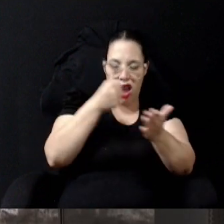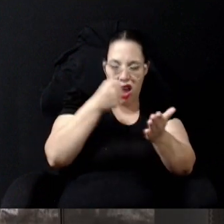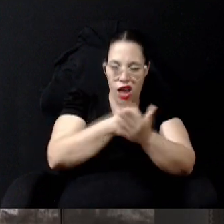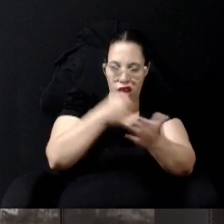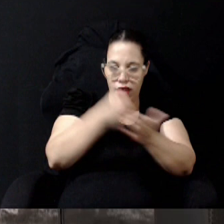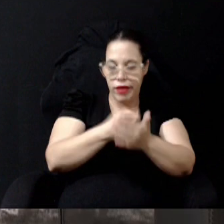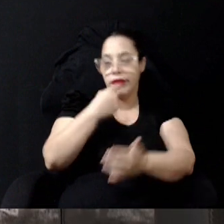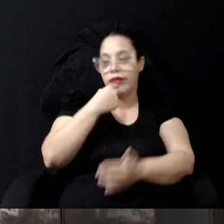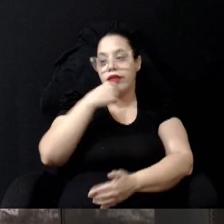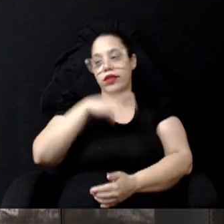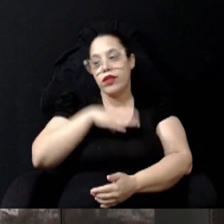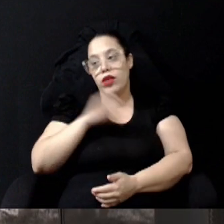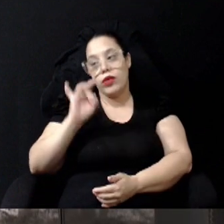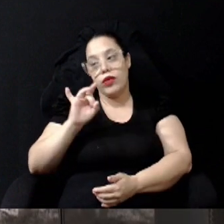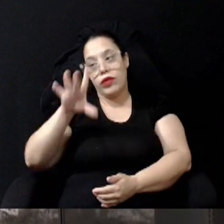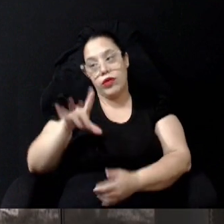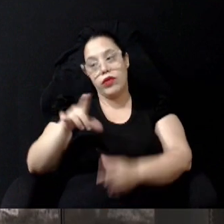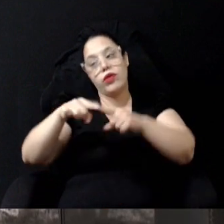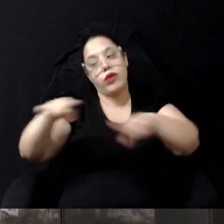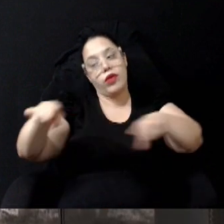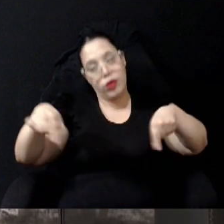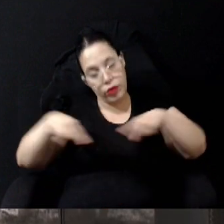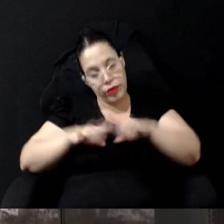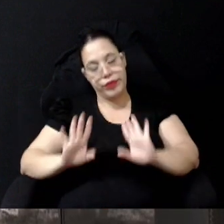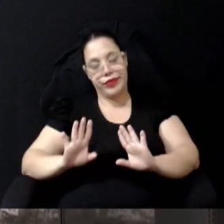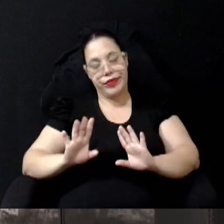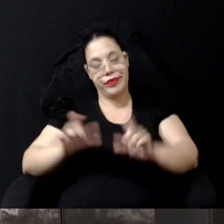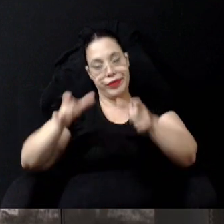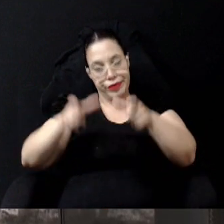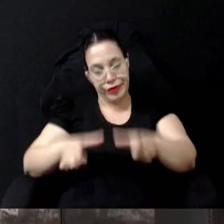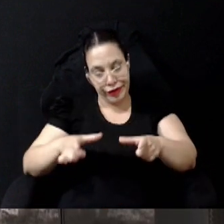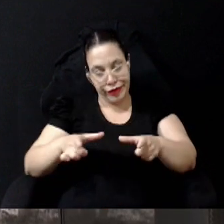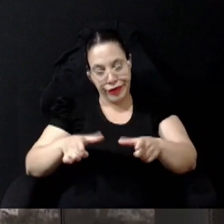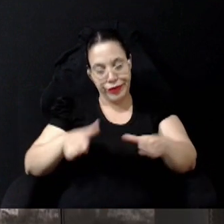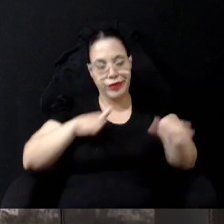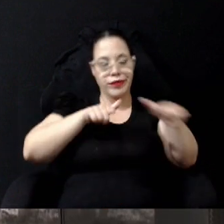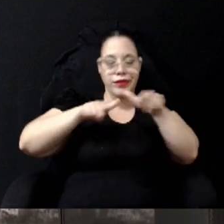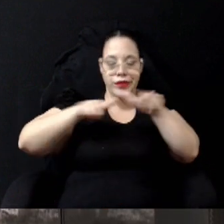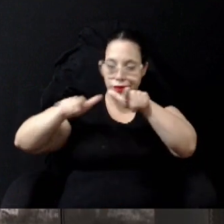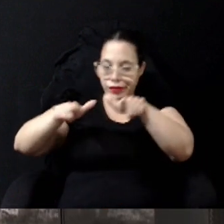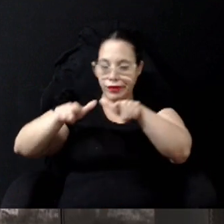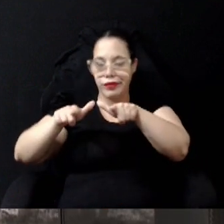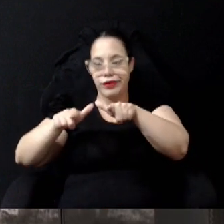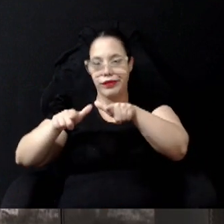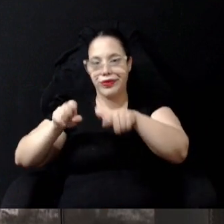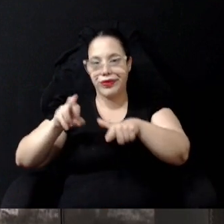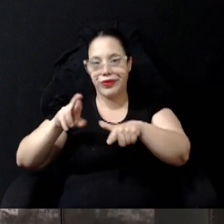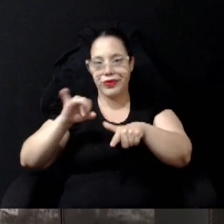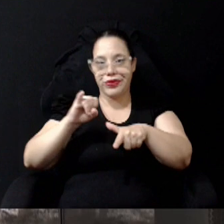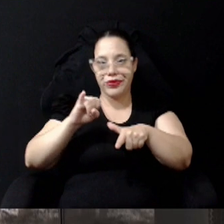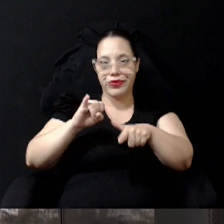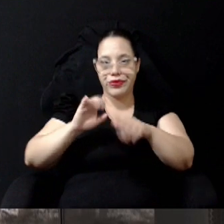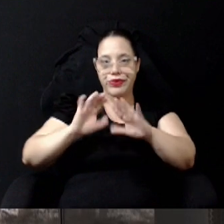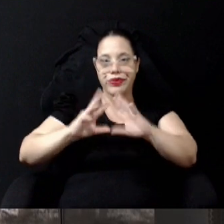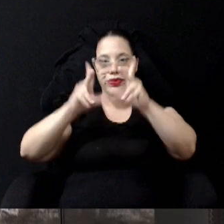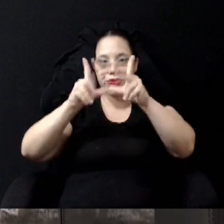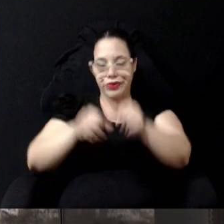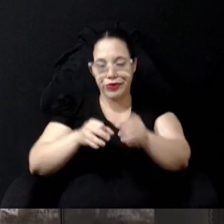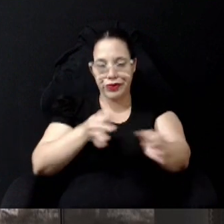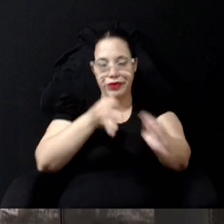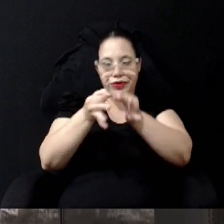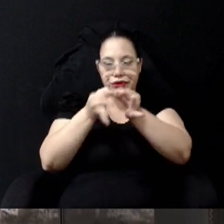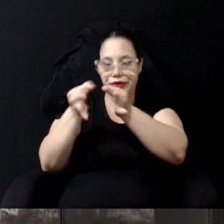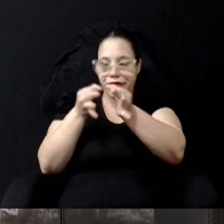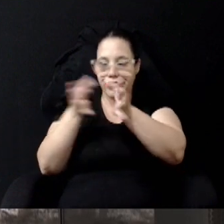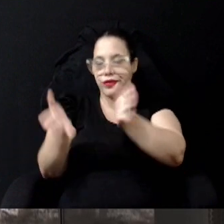não só pelo local, mas também pelo trabalho, seu Valdir e todos os organizadores e organizadoras